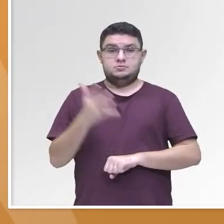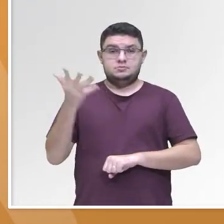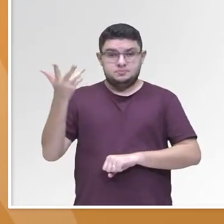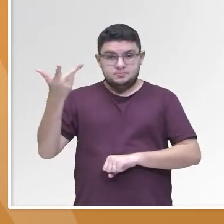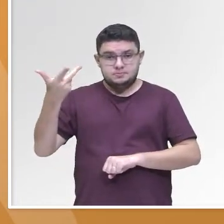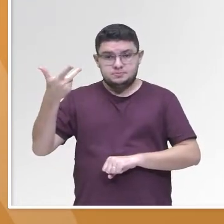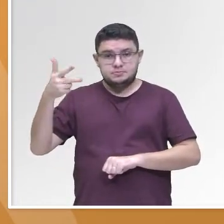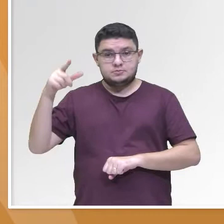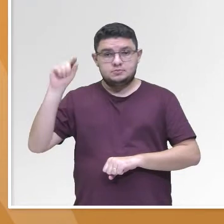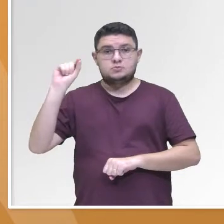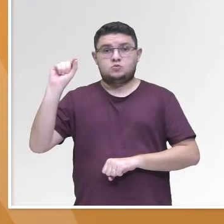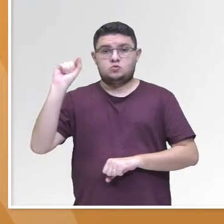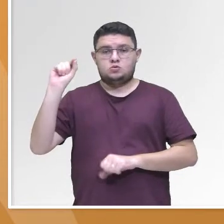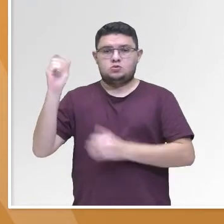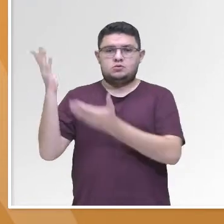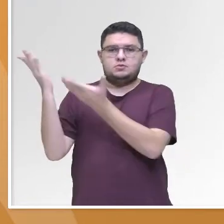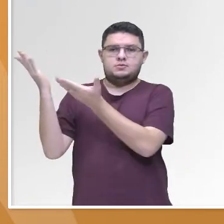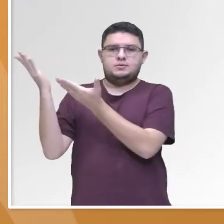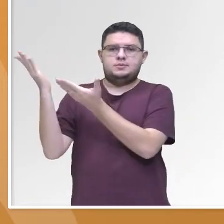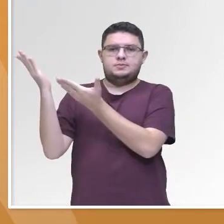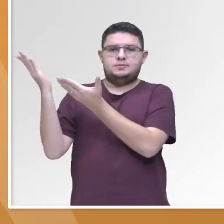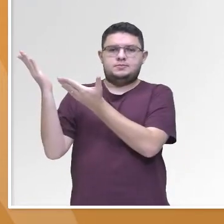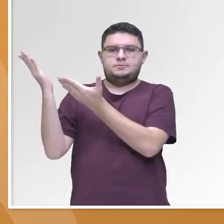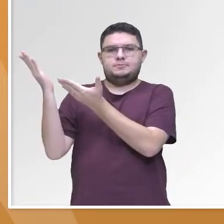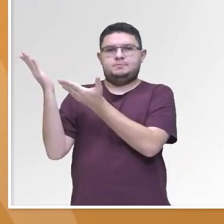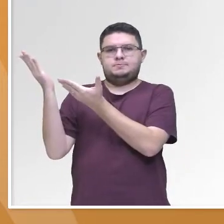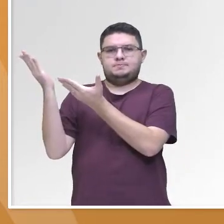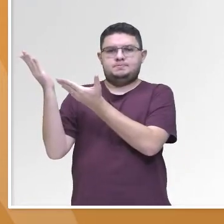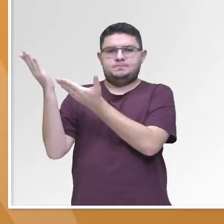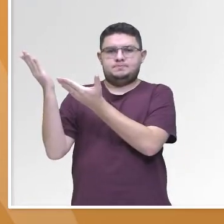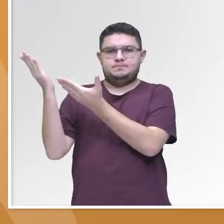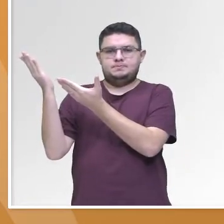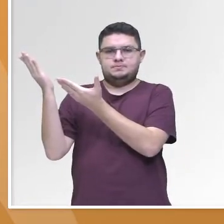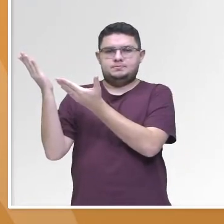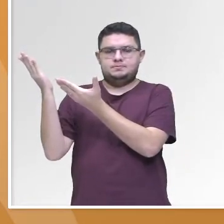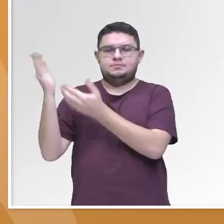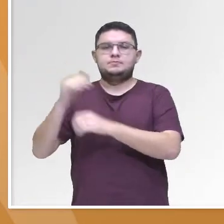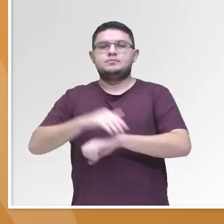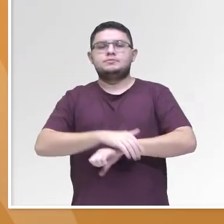Habilidade: identificar os principais impactos do lixo nas cidades.